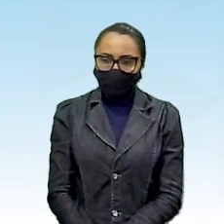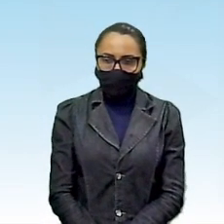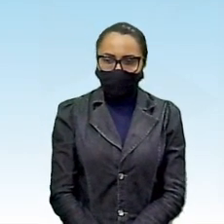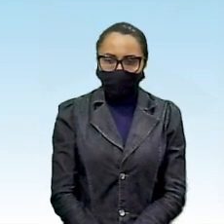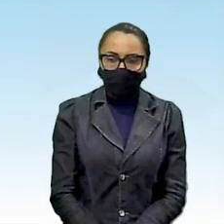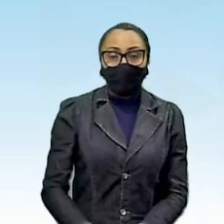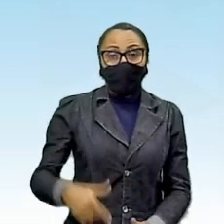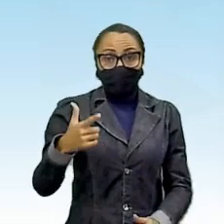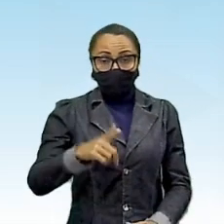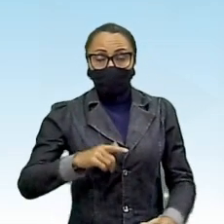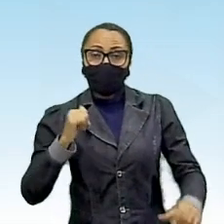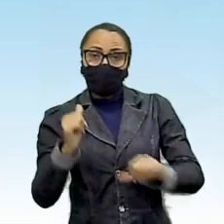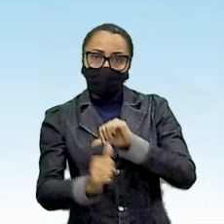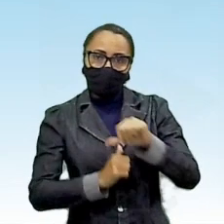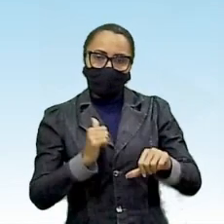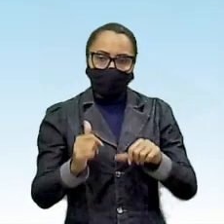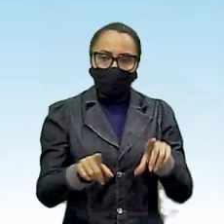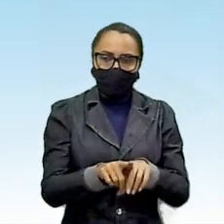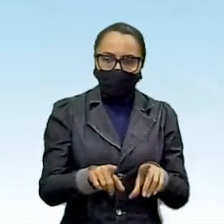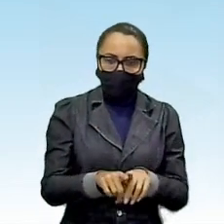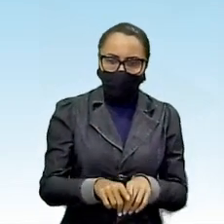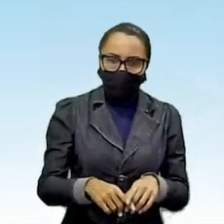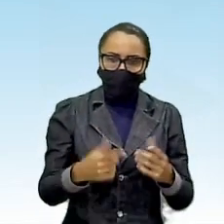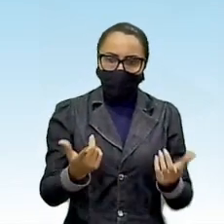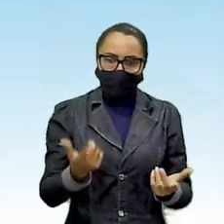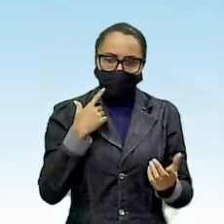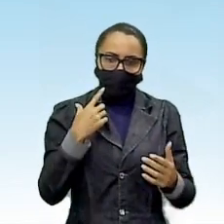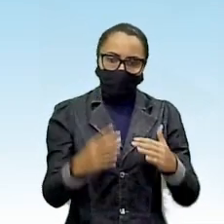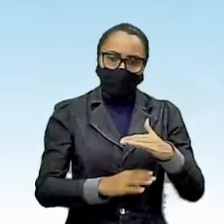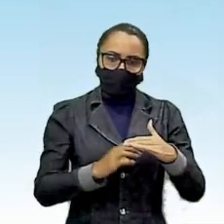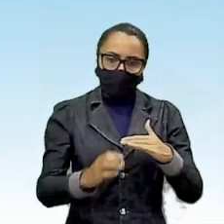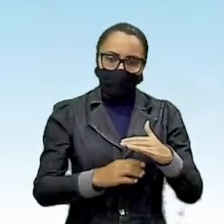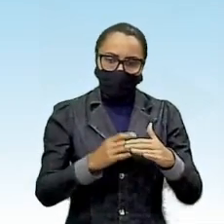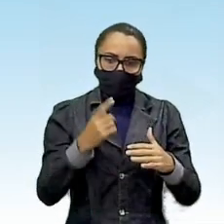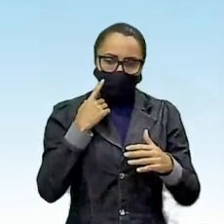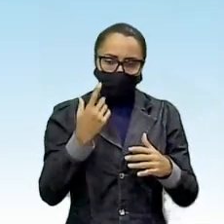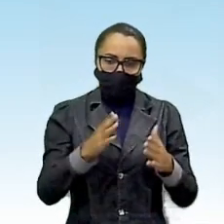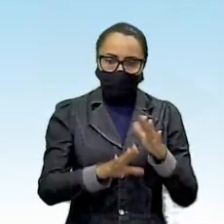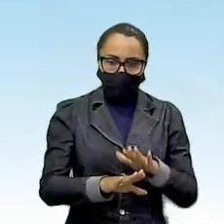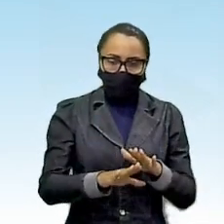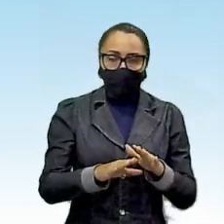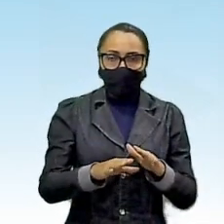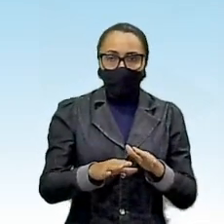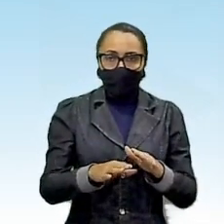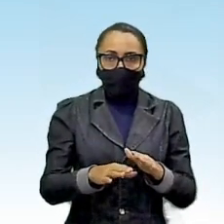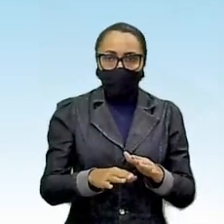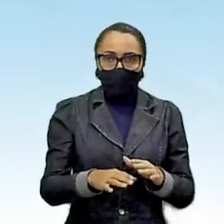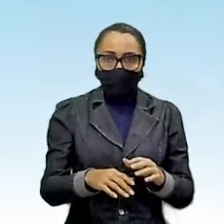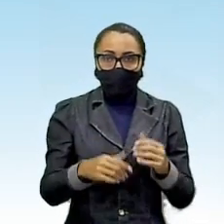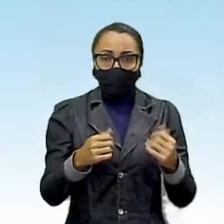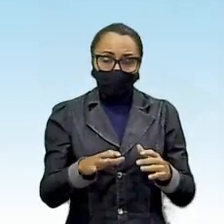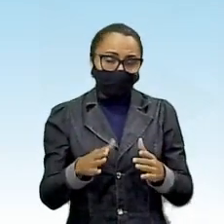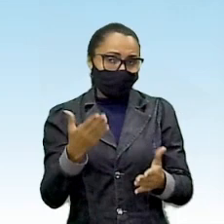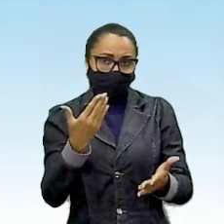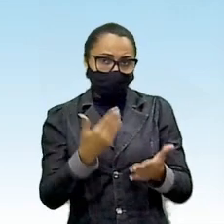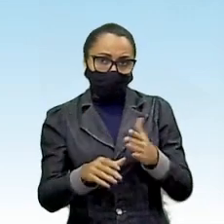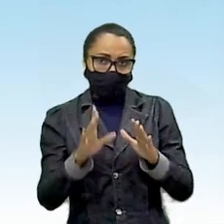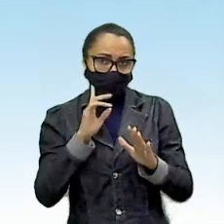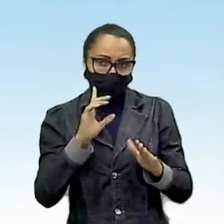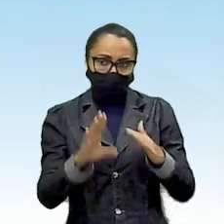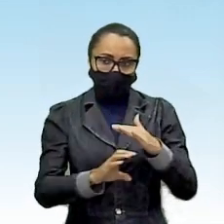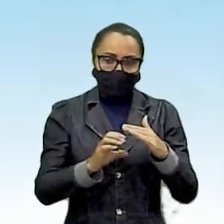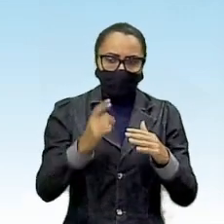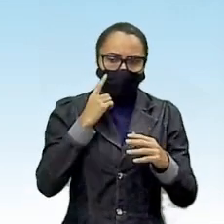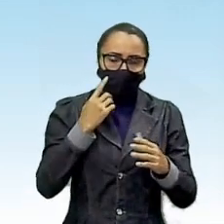Outra modificação também, né, que a empresa está dispensada de realizar CIPA, né, se ela